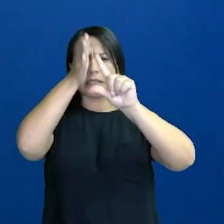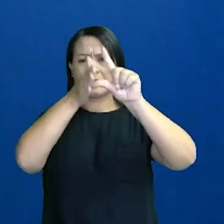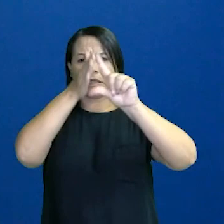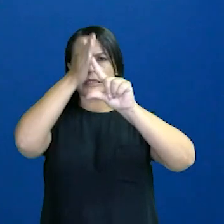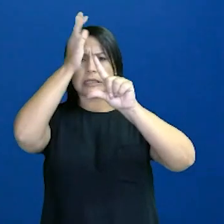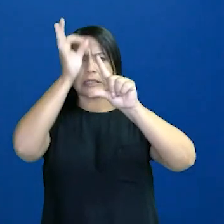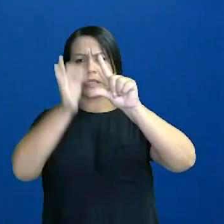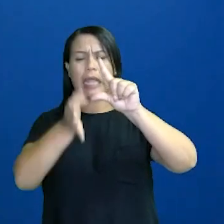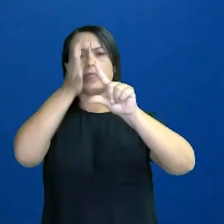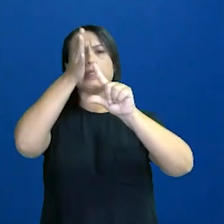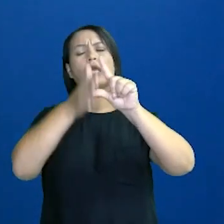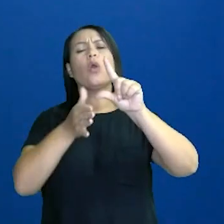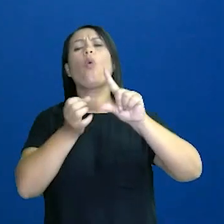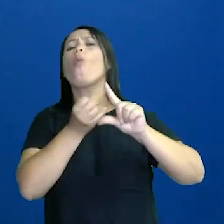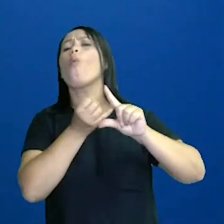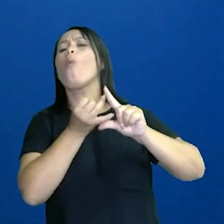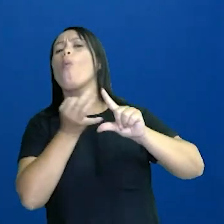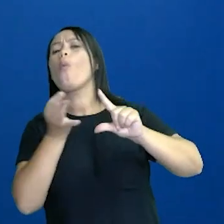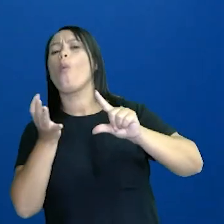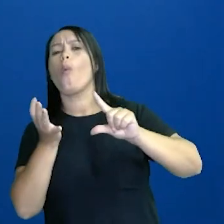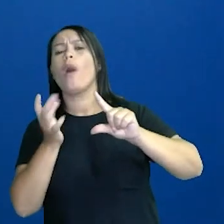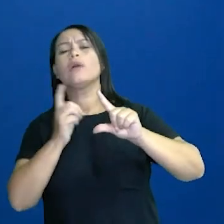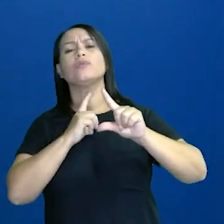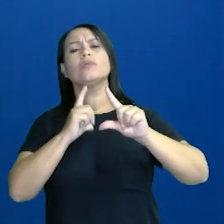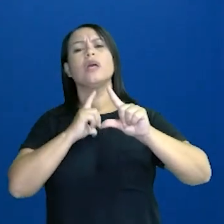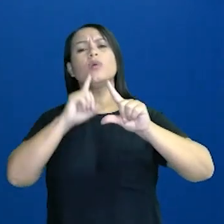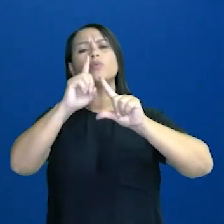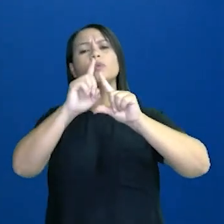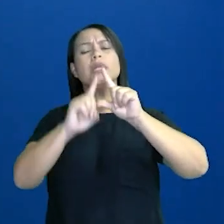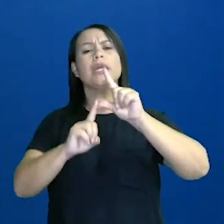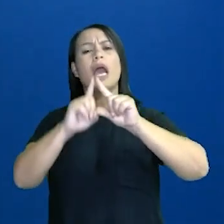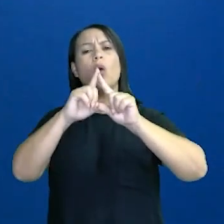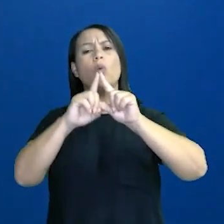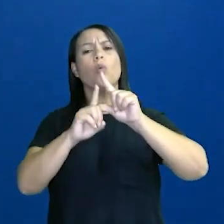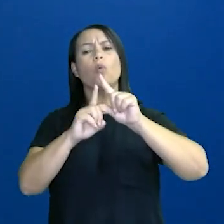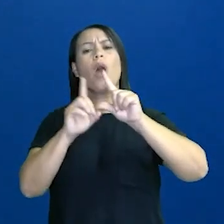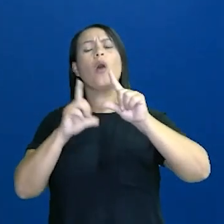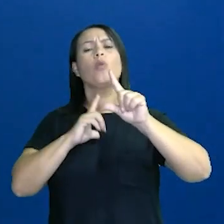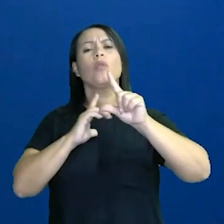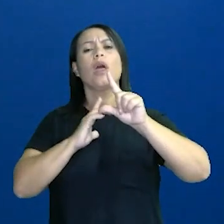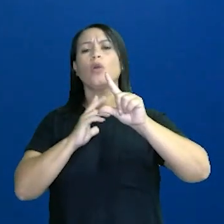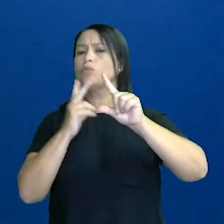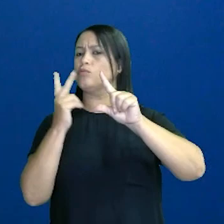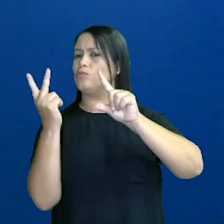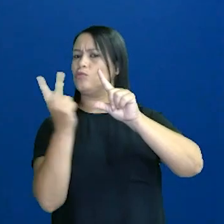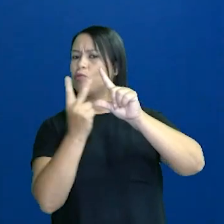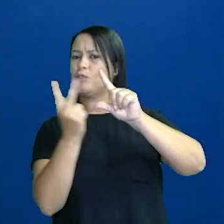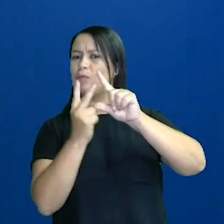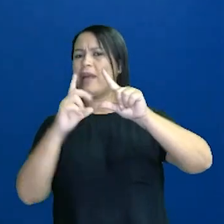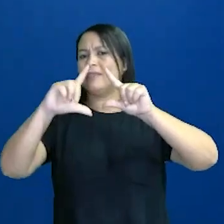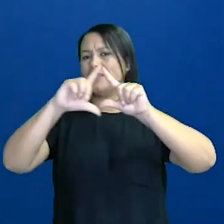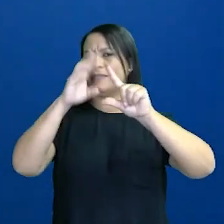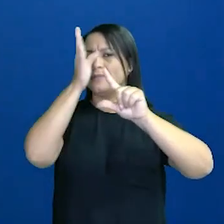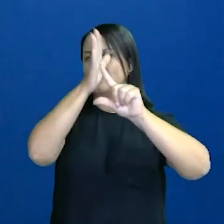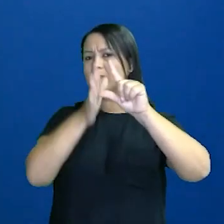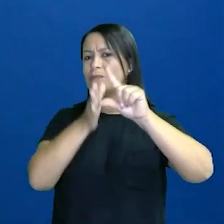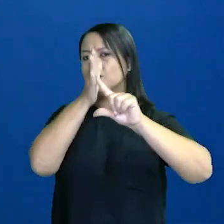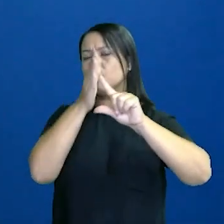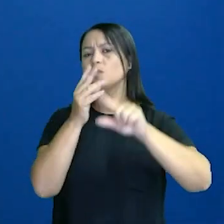isso? Então, eu tenho quantas partes desse meu triângulo aqui? Eu tenho duas partes, não é